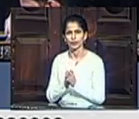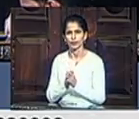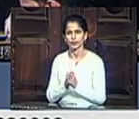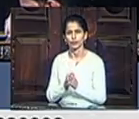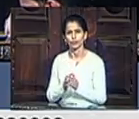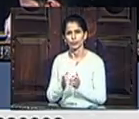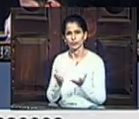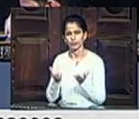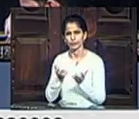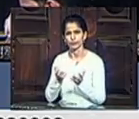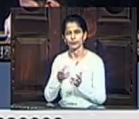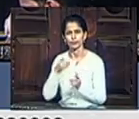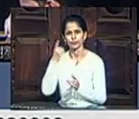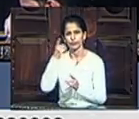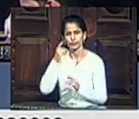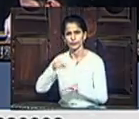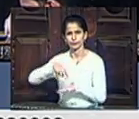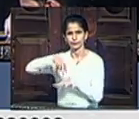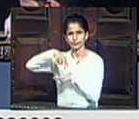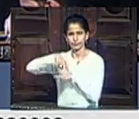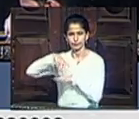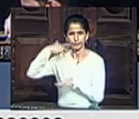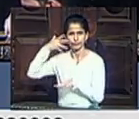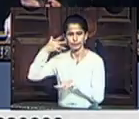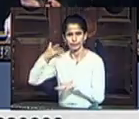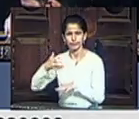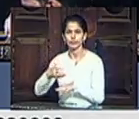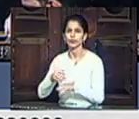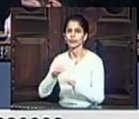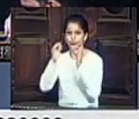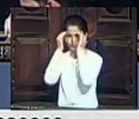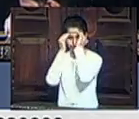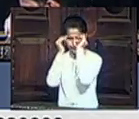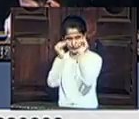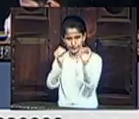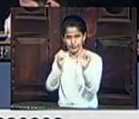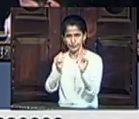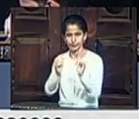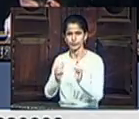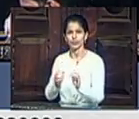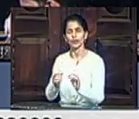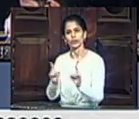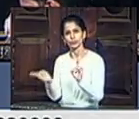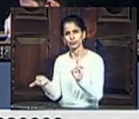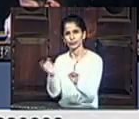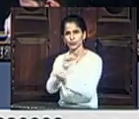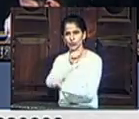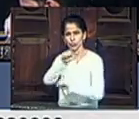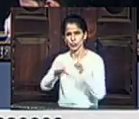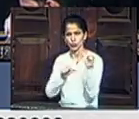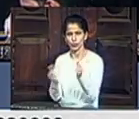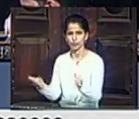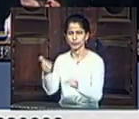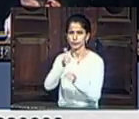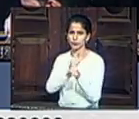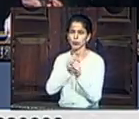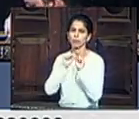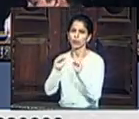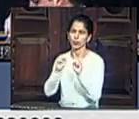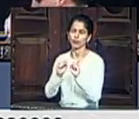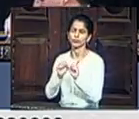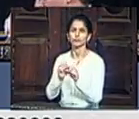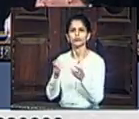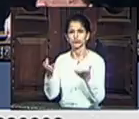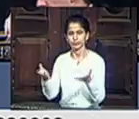um parlamentar na tribuna, respeite o pronunciamento do parlamentar. No intervalo entre um e outro, vocês podem fazer